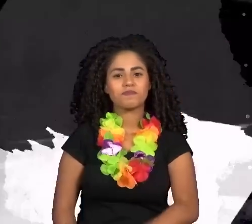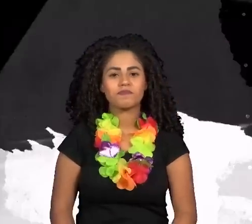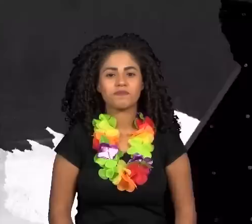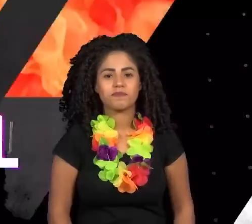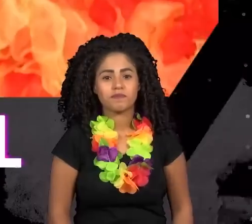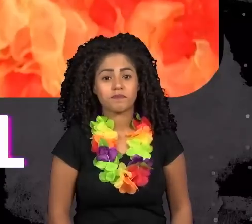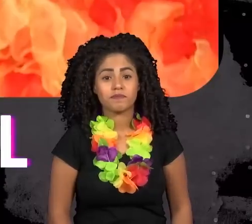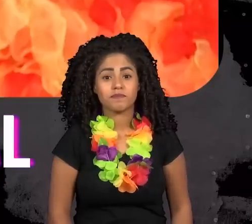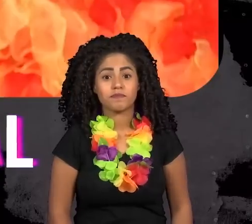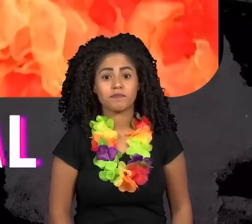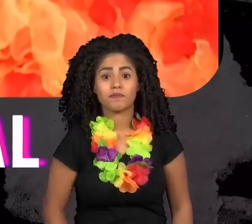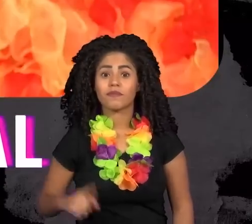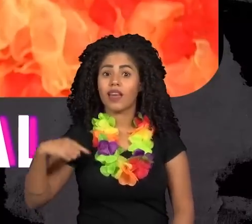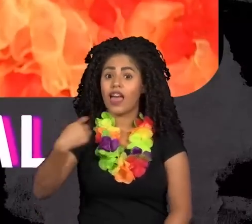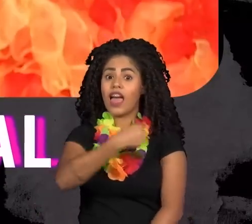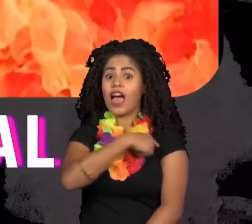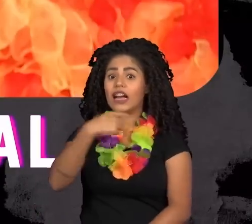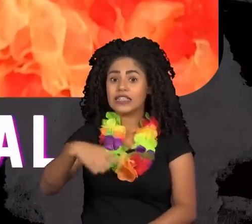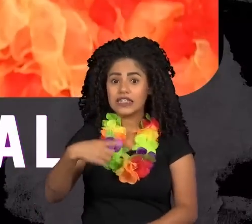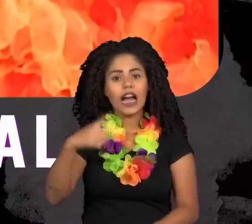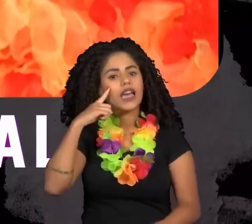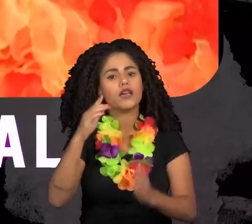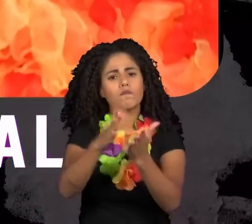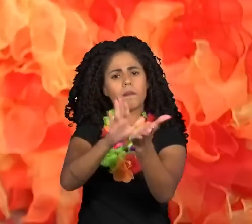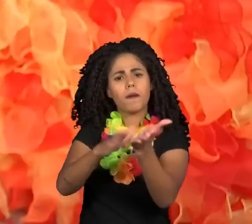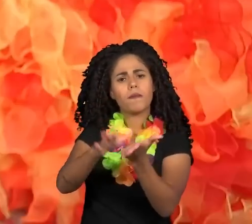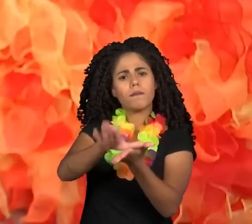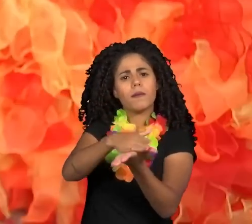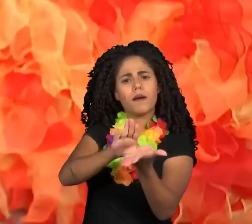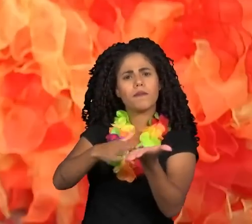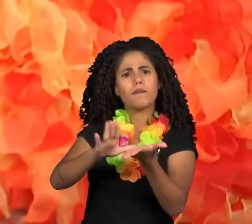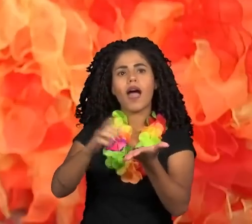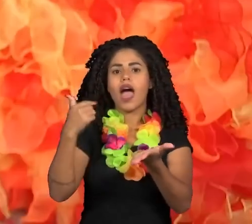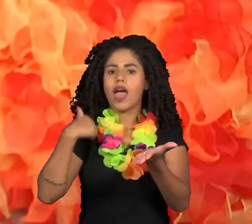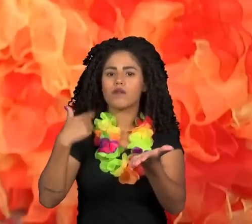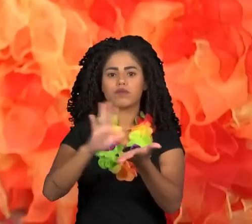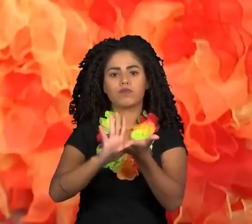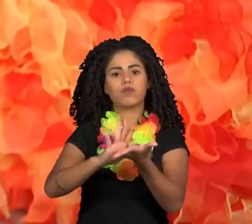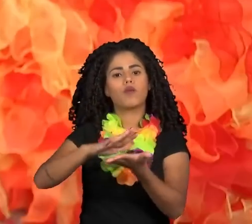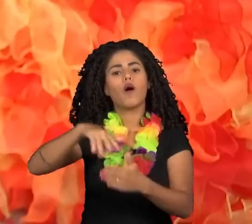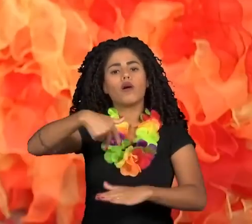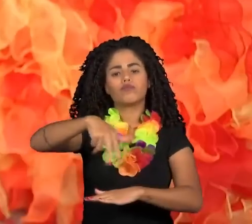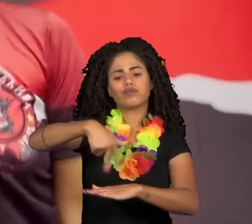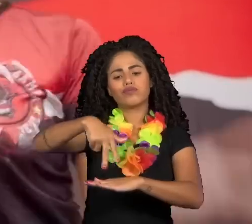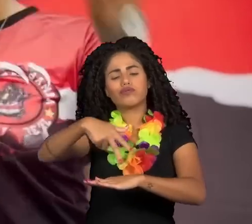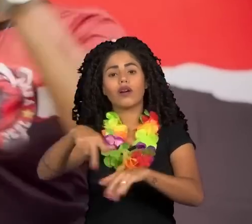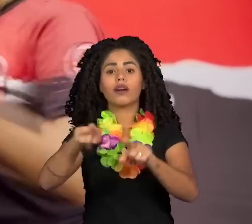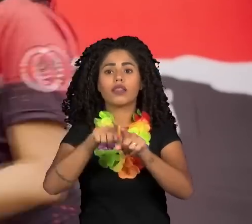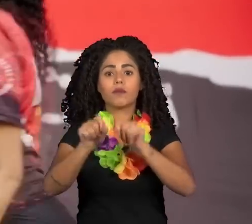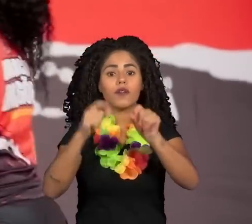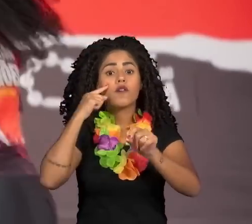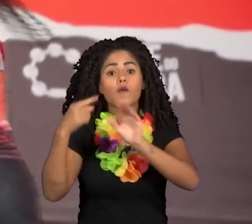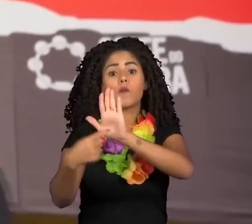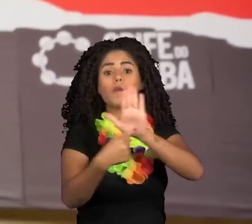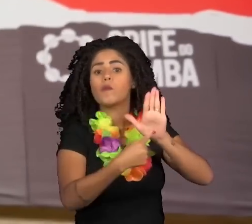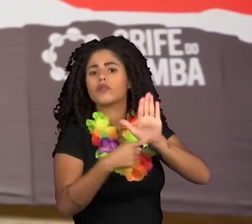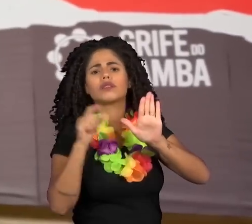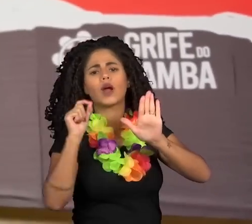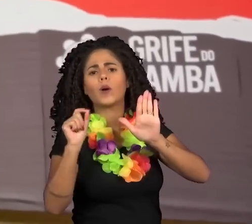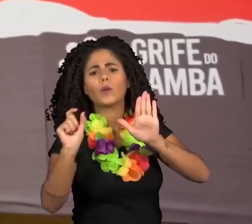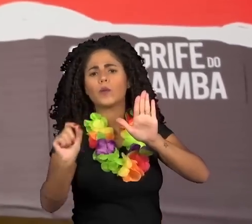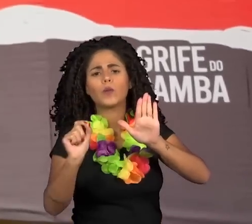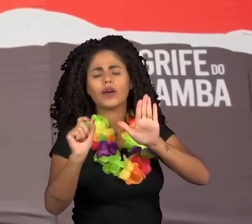Nós estamos aqui no barracão da Dragões da Real, onde eu sou passista e aderecista. E hoje eu vou mostrar para vocês um pouquinho